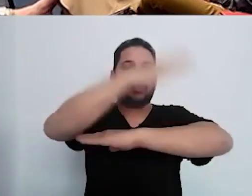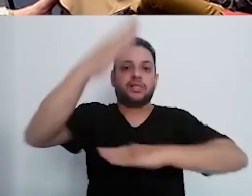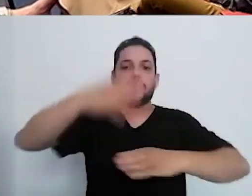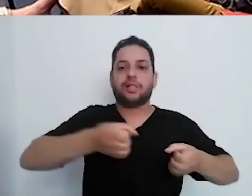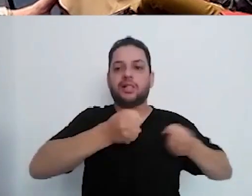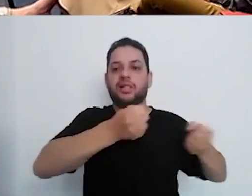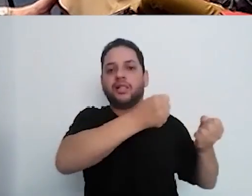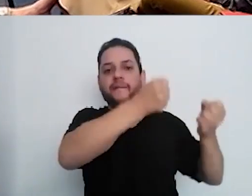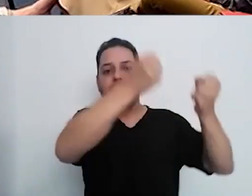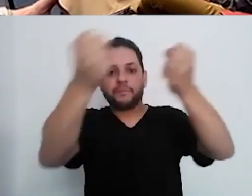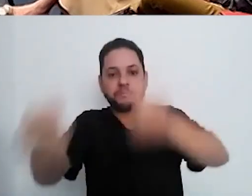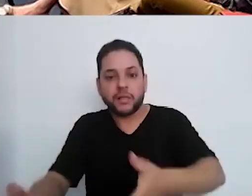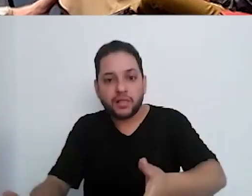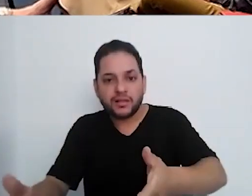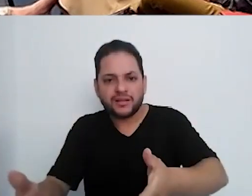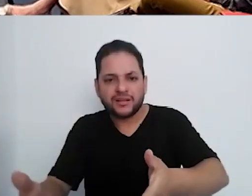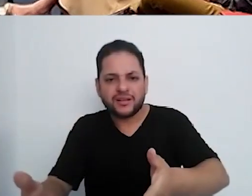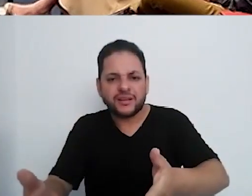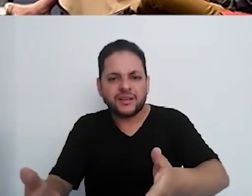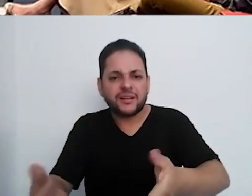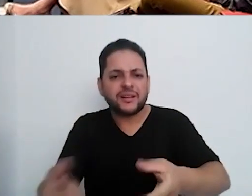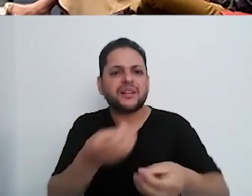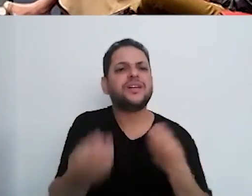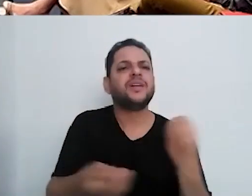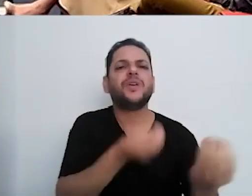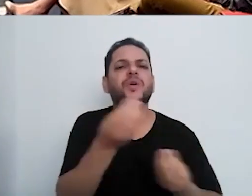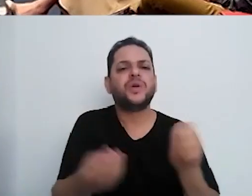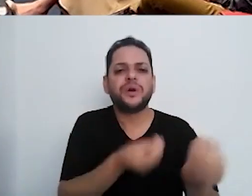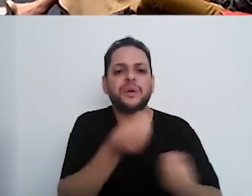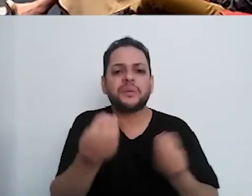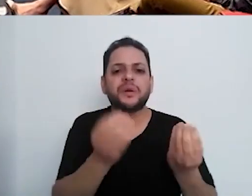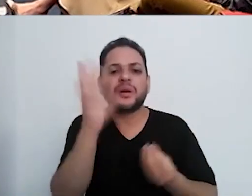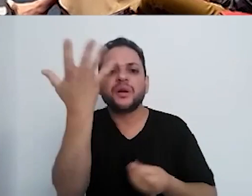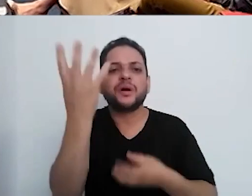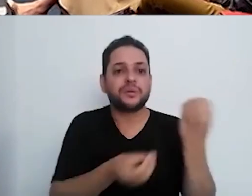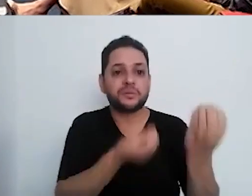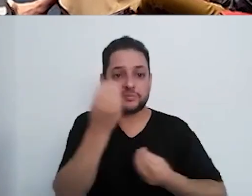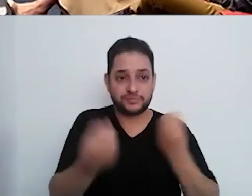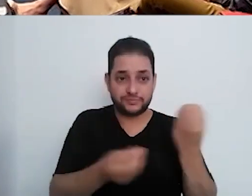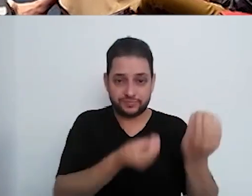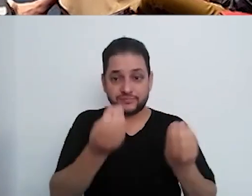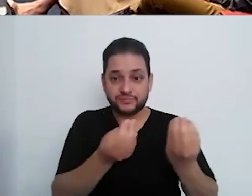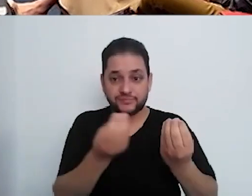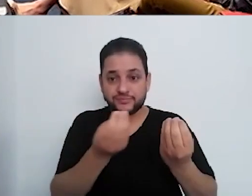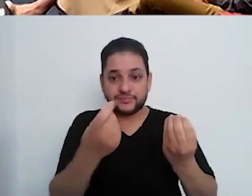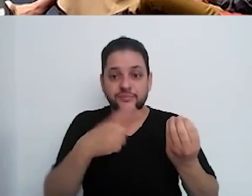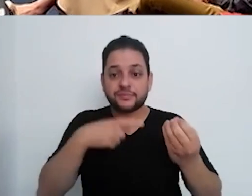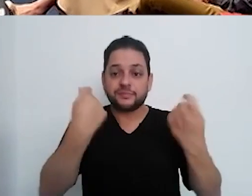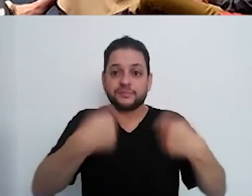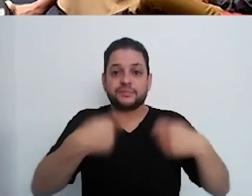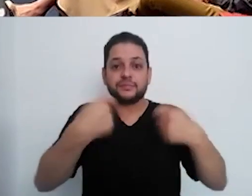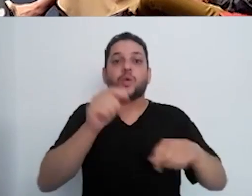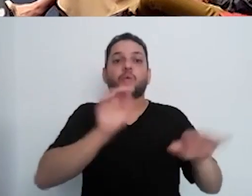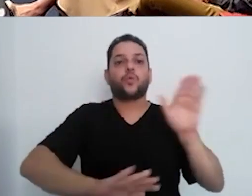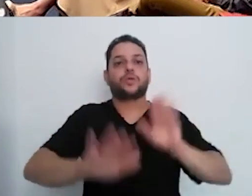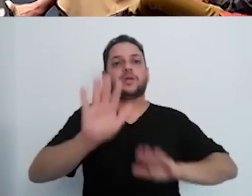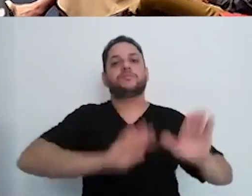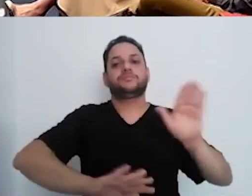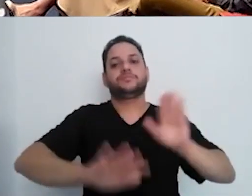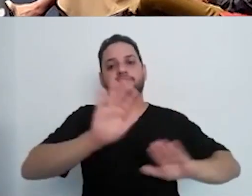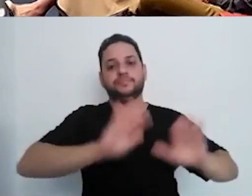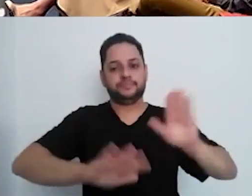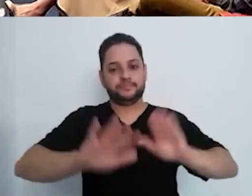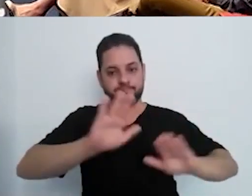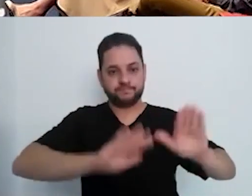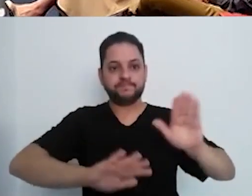entendeu? Quem jogou? Foi um ser mágico que jogou, né? Então, esse tipo de cuidado tem que ser tomado. Eu acho que a imprensa pode ter um